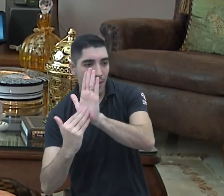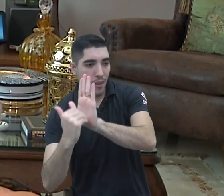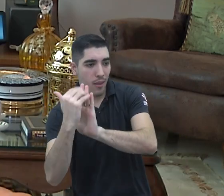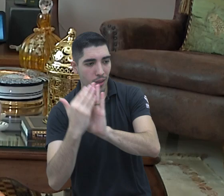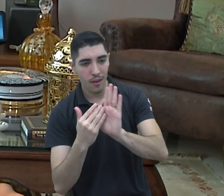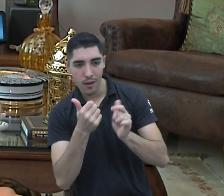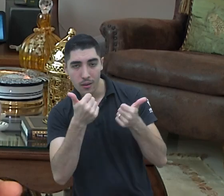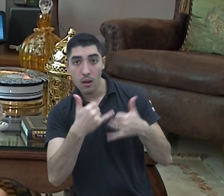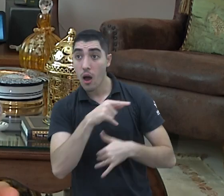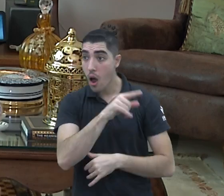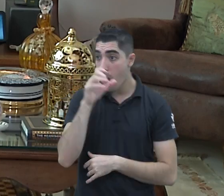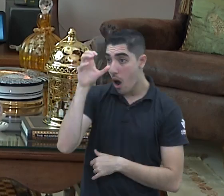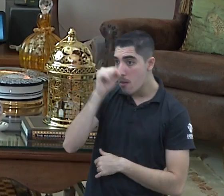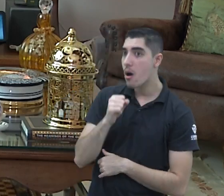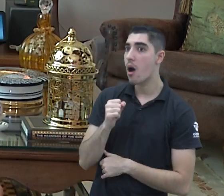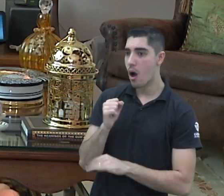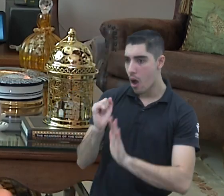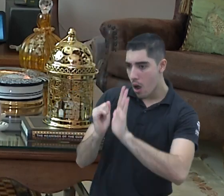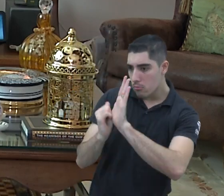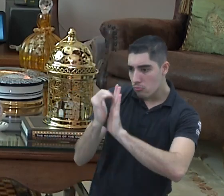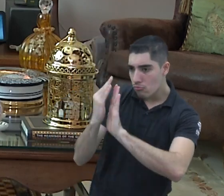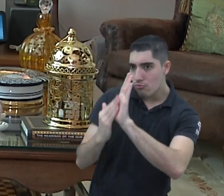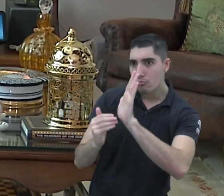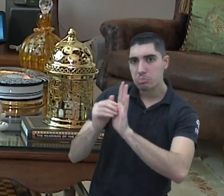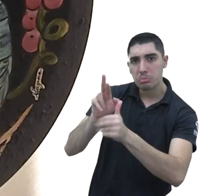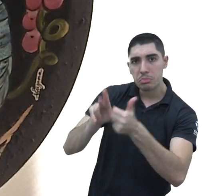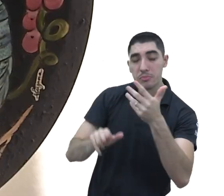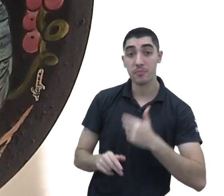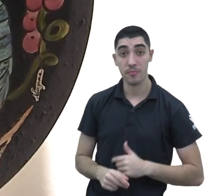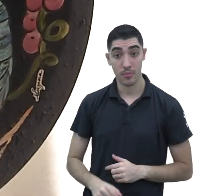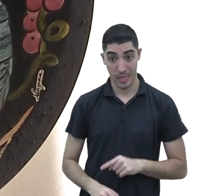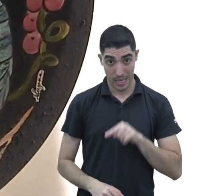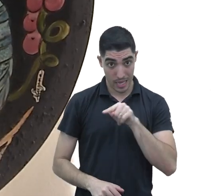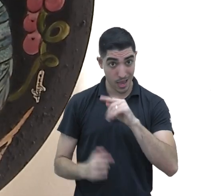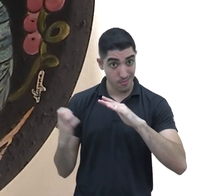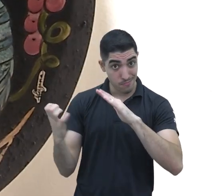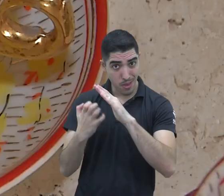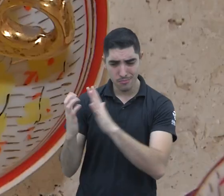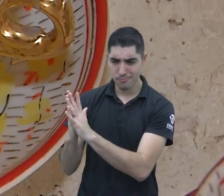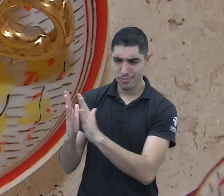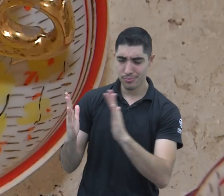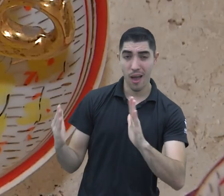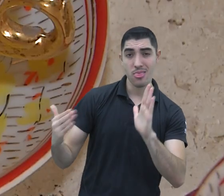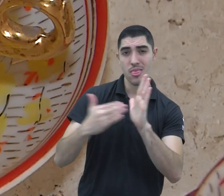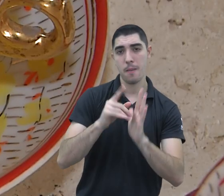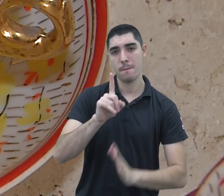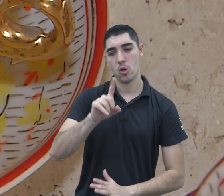elas aprenderam toda a técnica da pintura baixo esmalte com o miniato. A empresa funcionou até